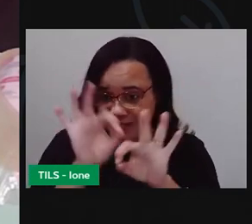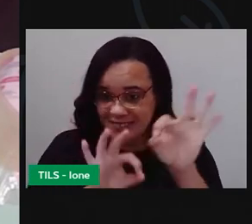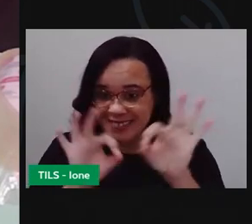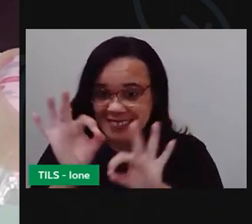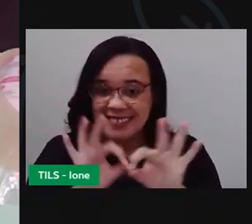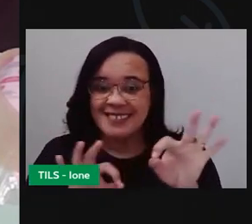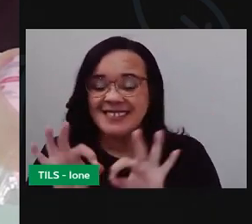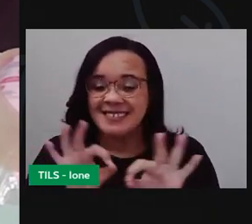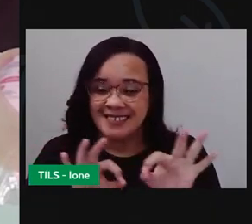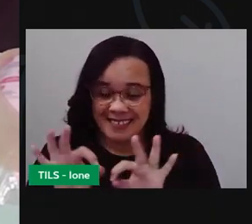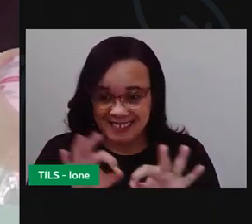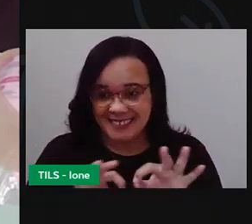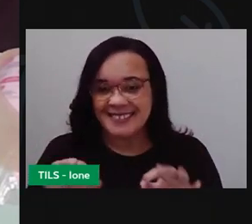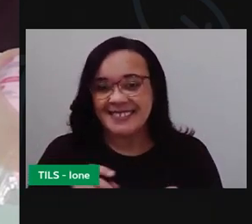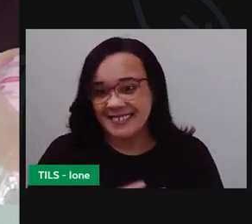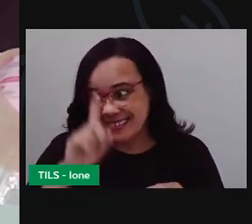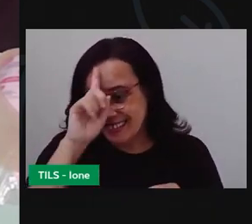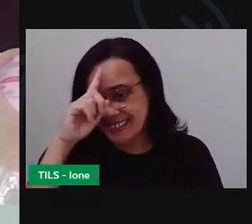seguindo aí